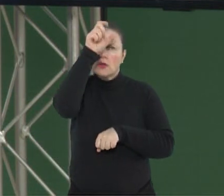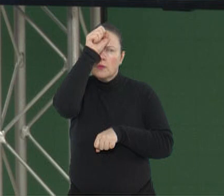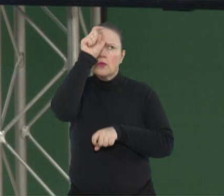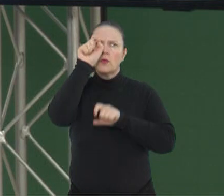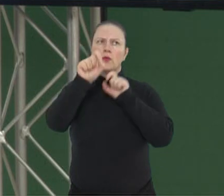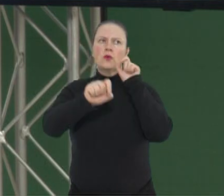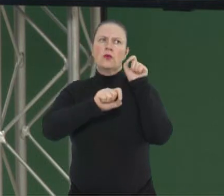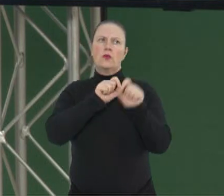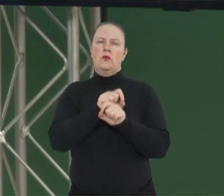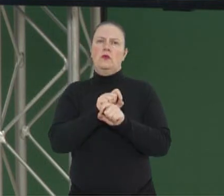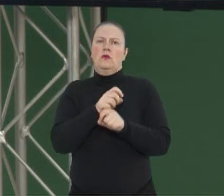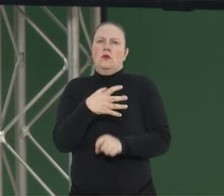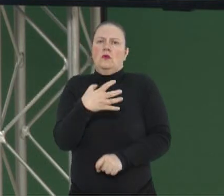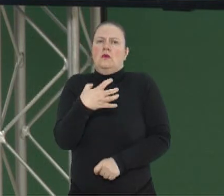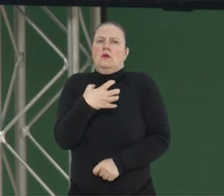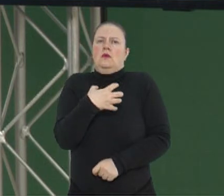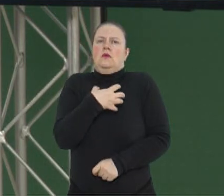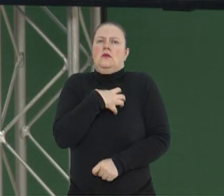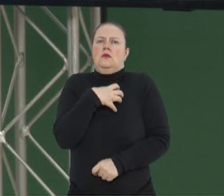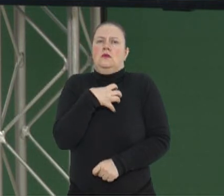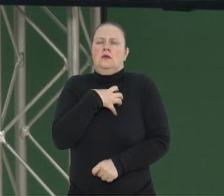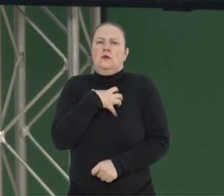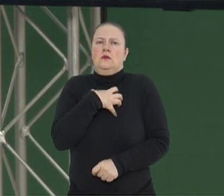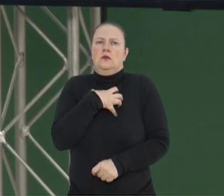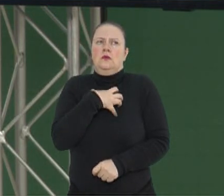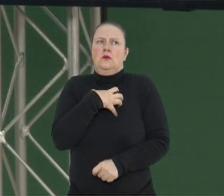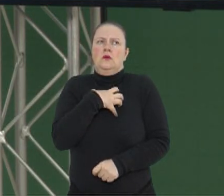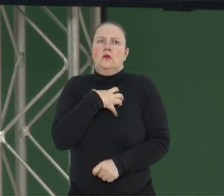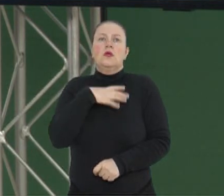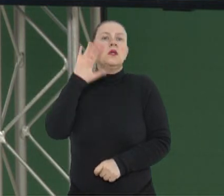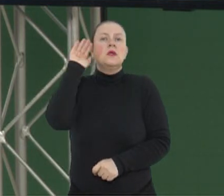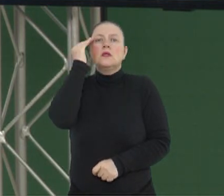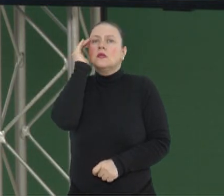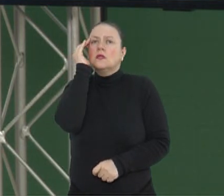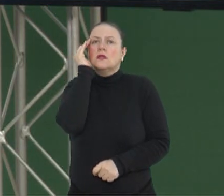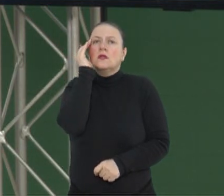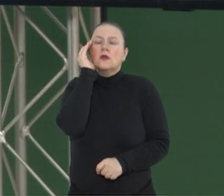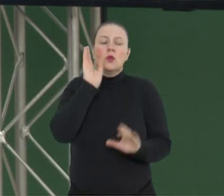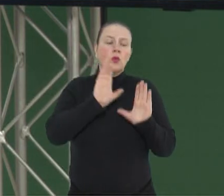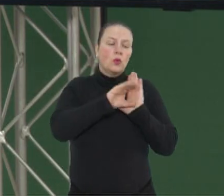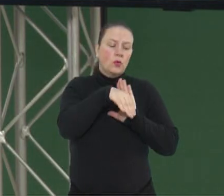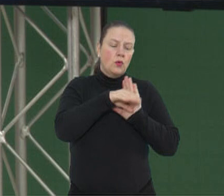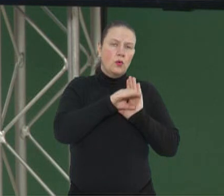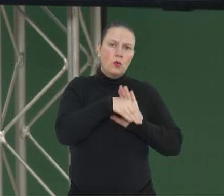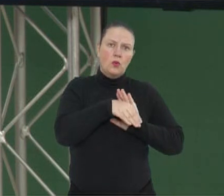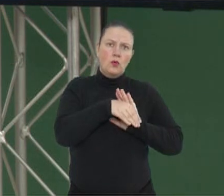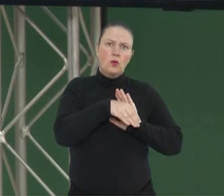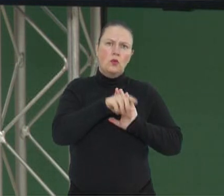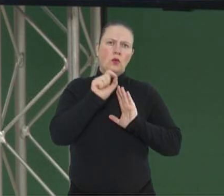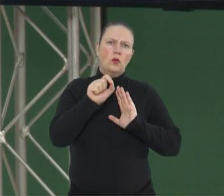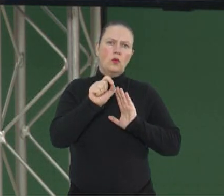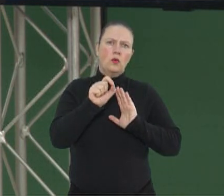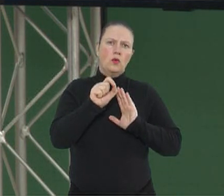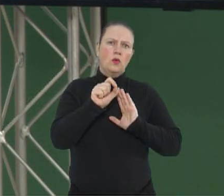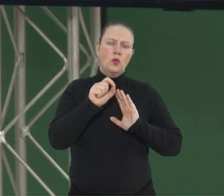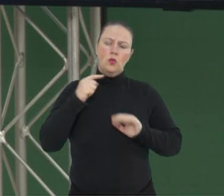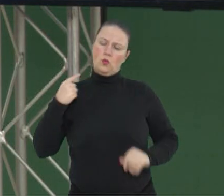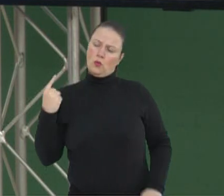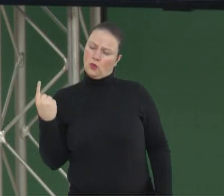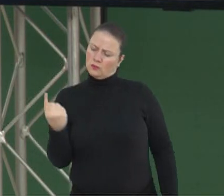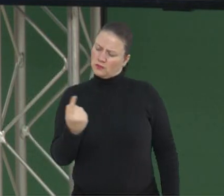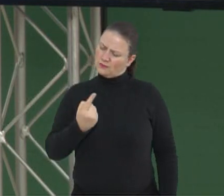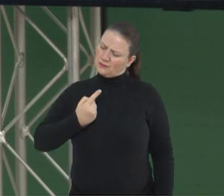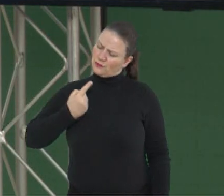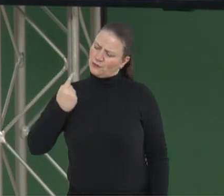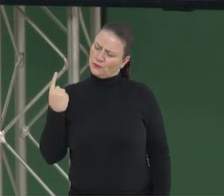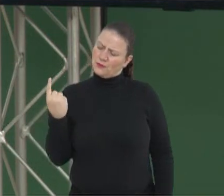e sentir soledad. Né? Entender esse conceito de soledad como solidão,